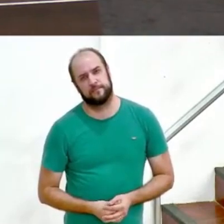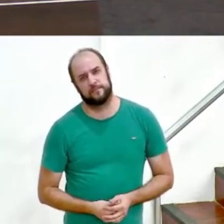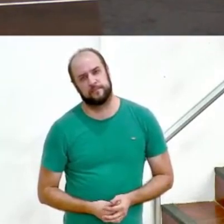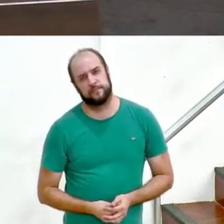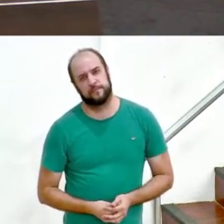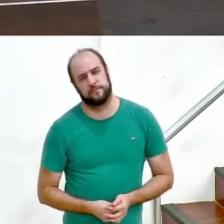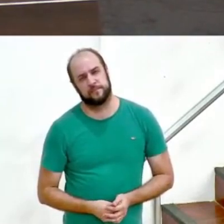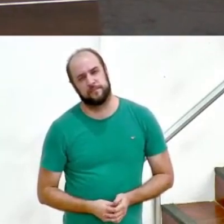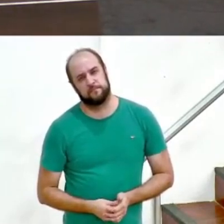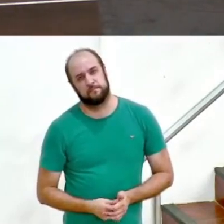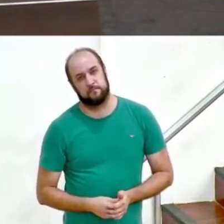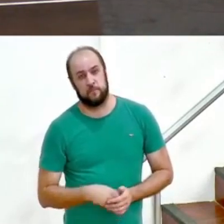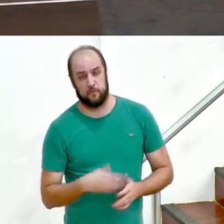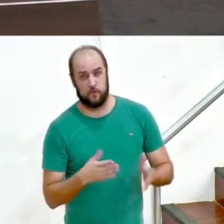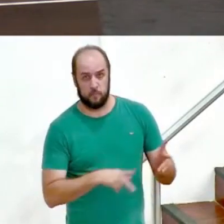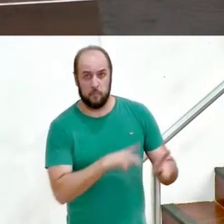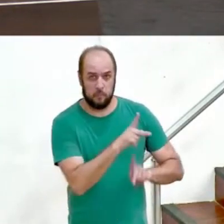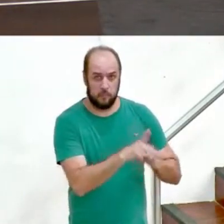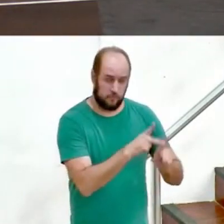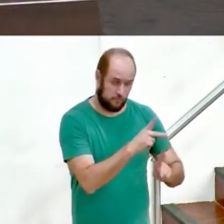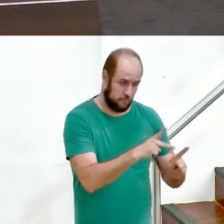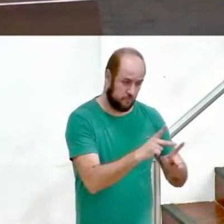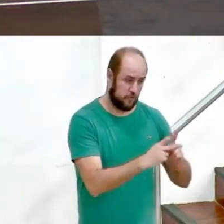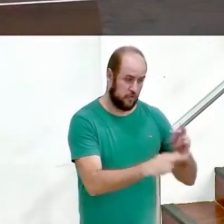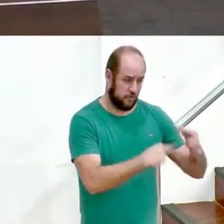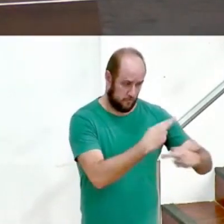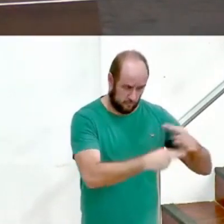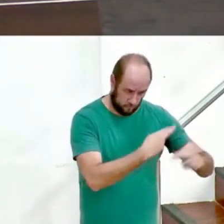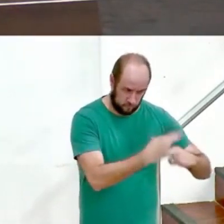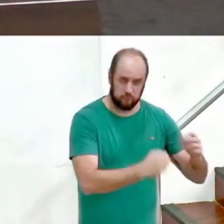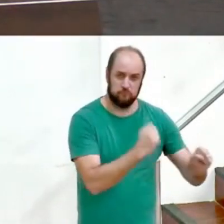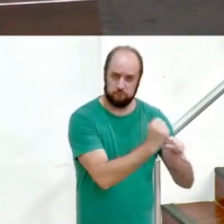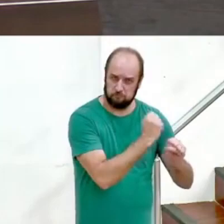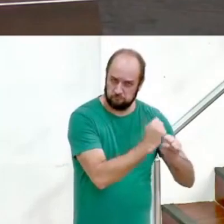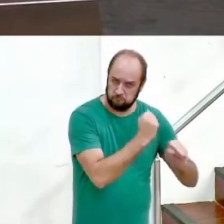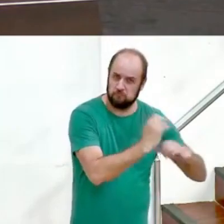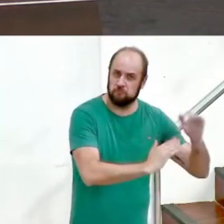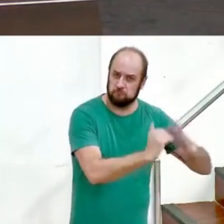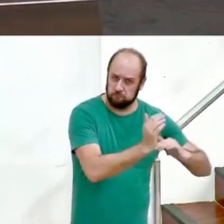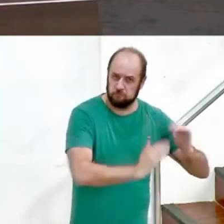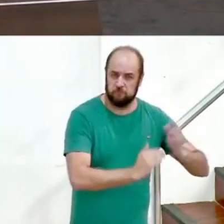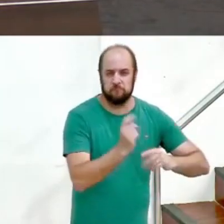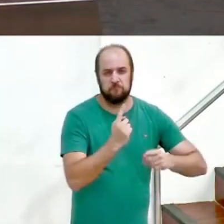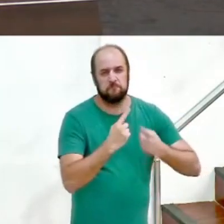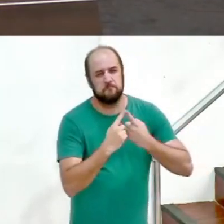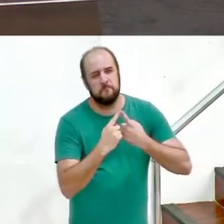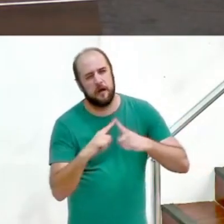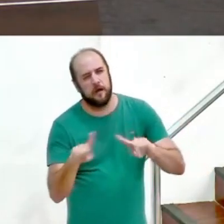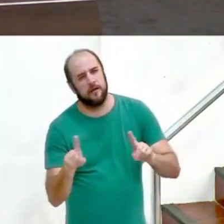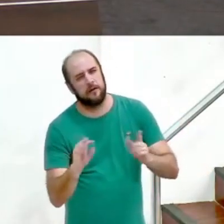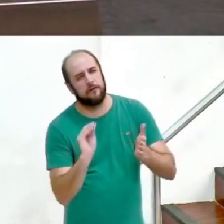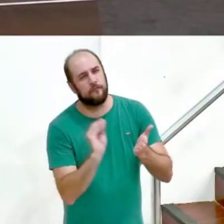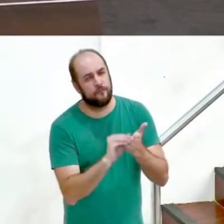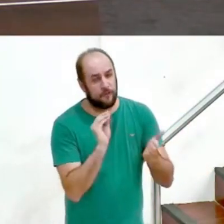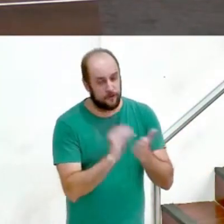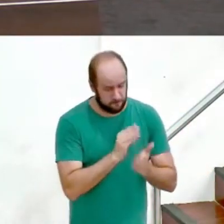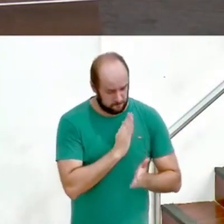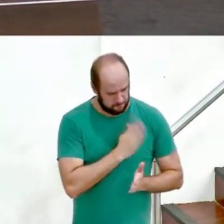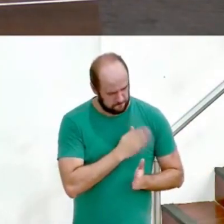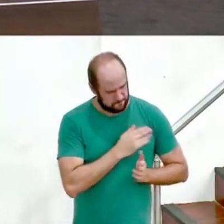Eles estavam reconstruindo o templo, mas certamente eles não estavam reformando o